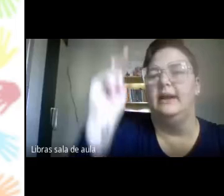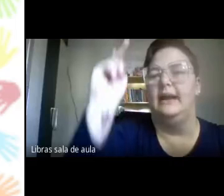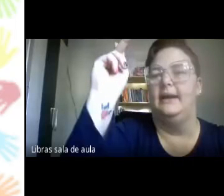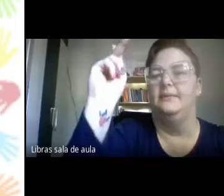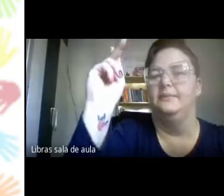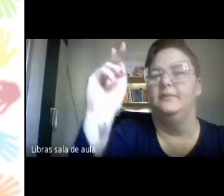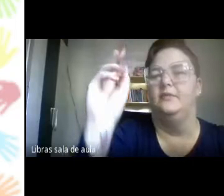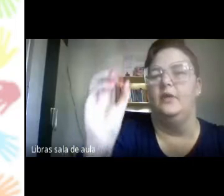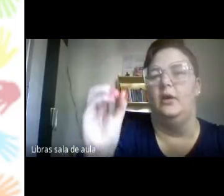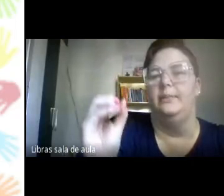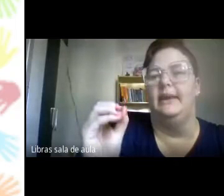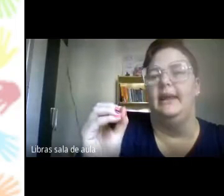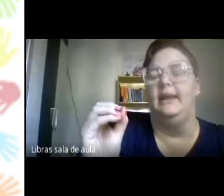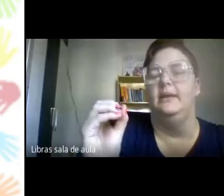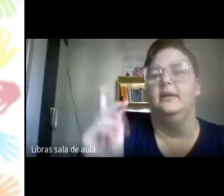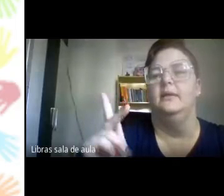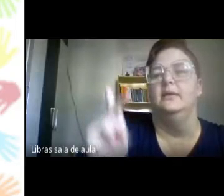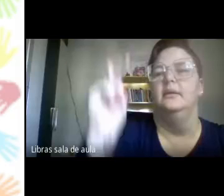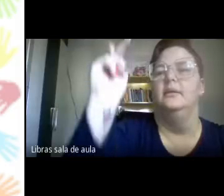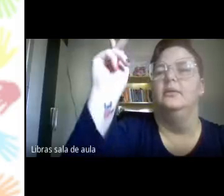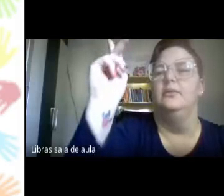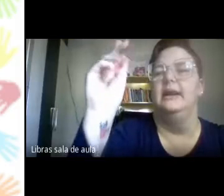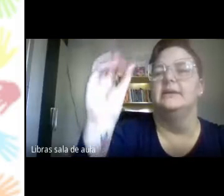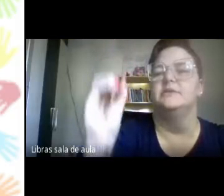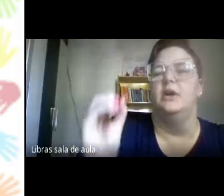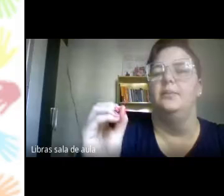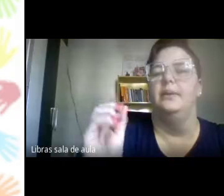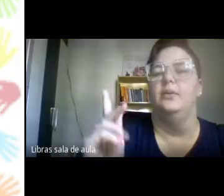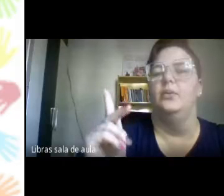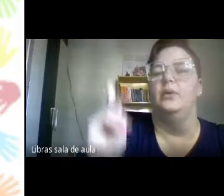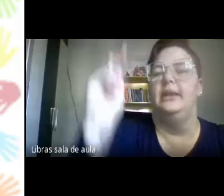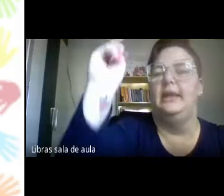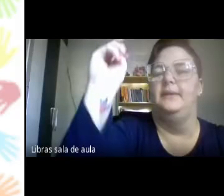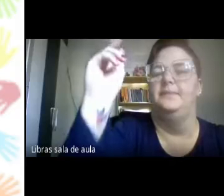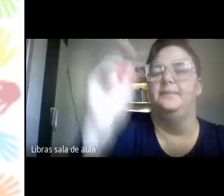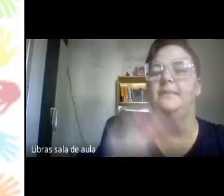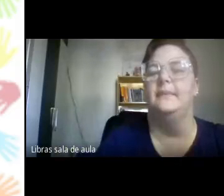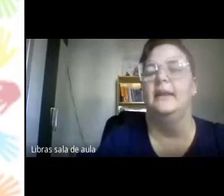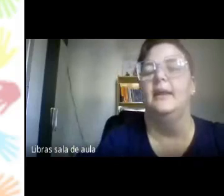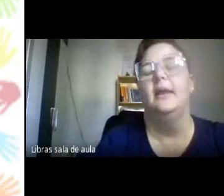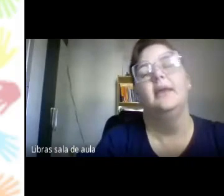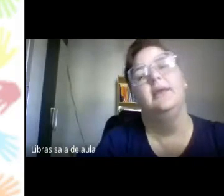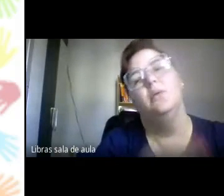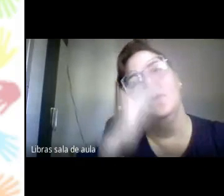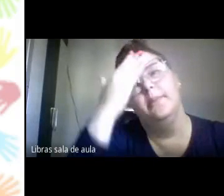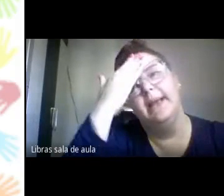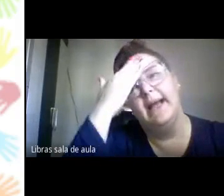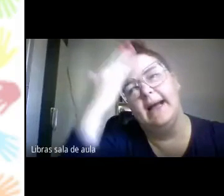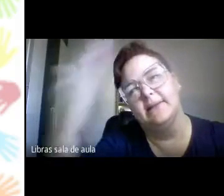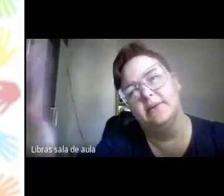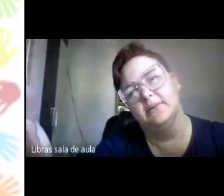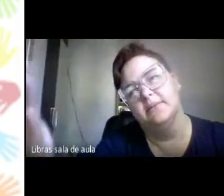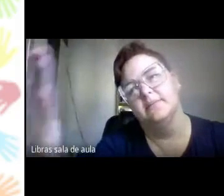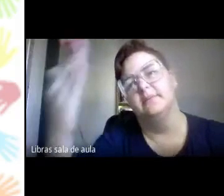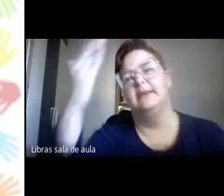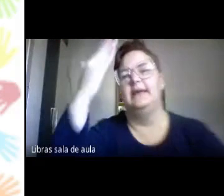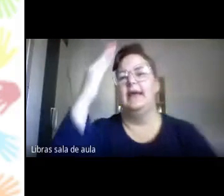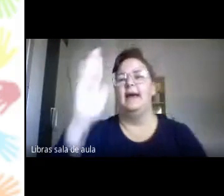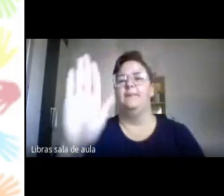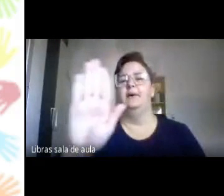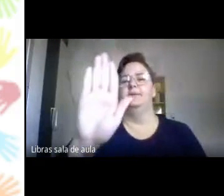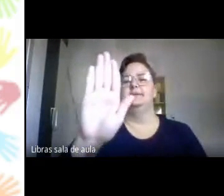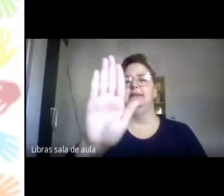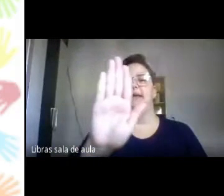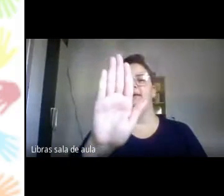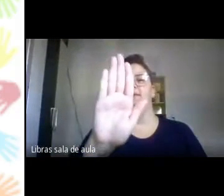e o K. Sobe, né? O K sobe. OK. E o obrigado, que é